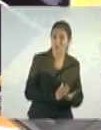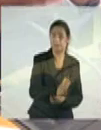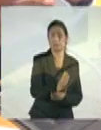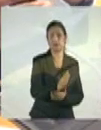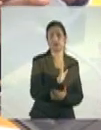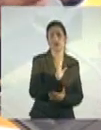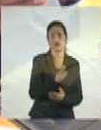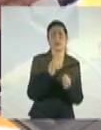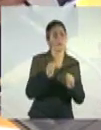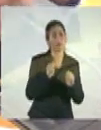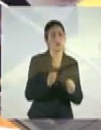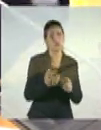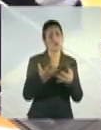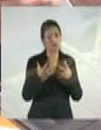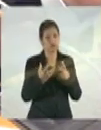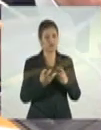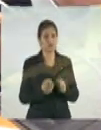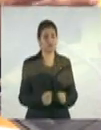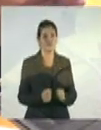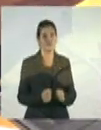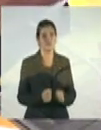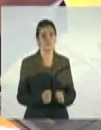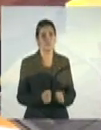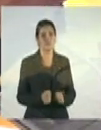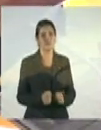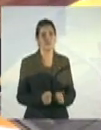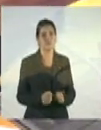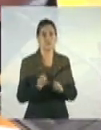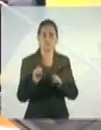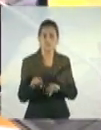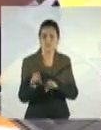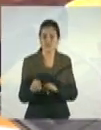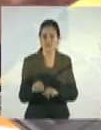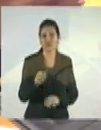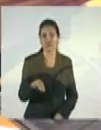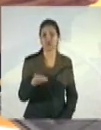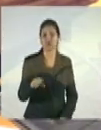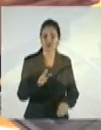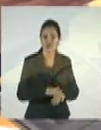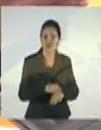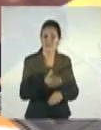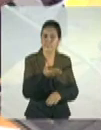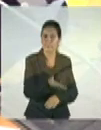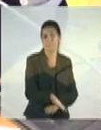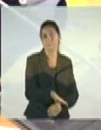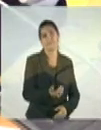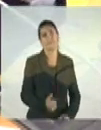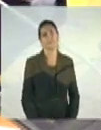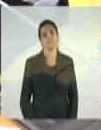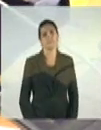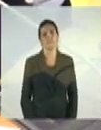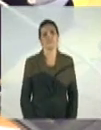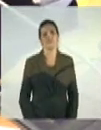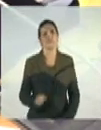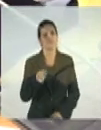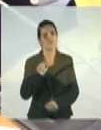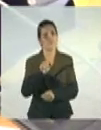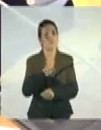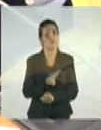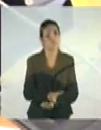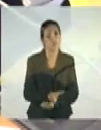assumir as responsabilidade com a Educação do Maranhão fazer o chamamento desses professores e as vagas